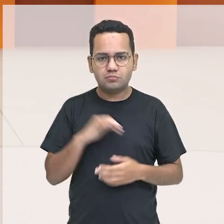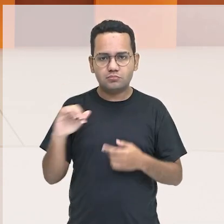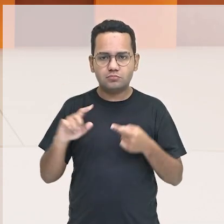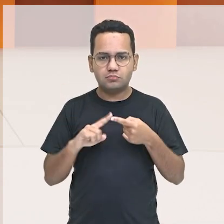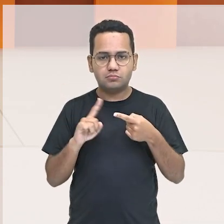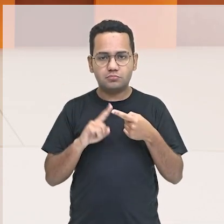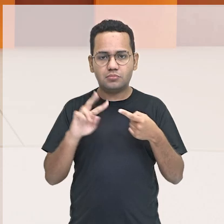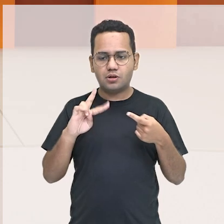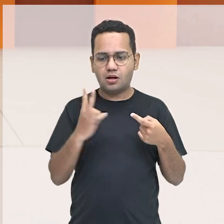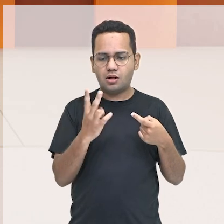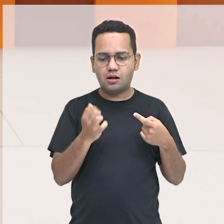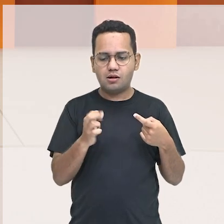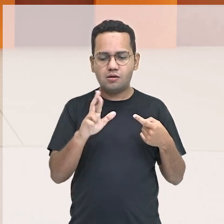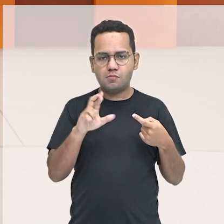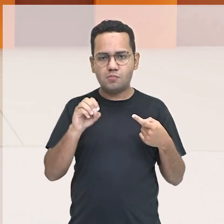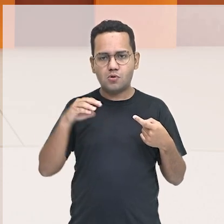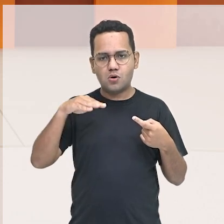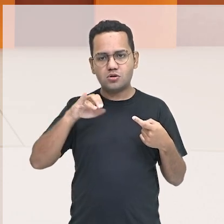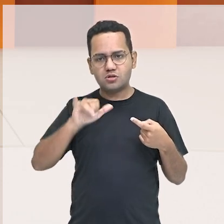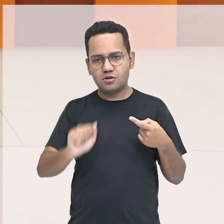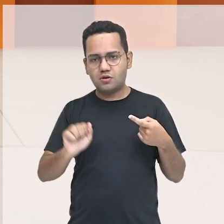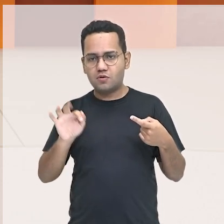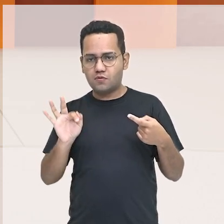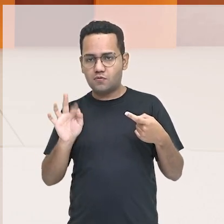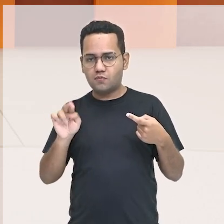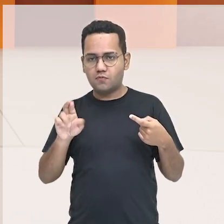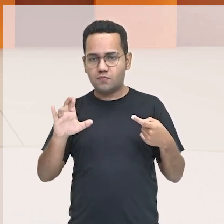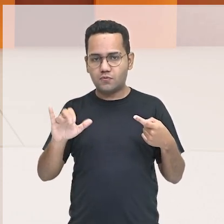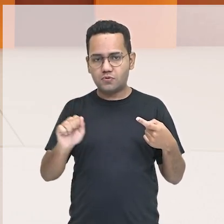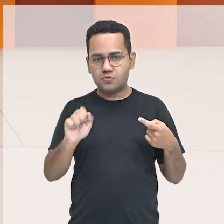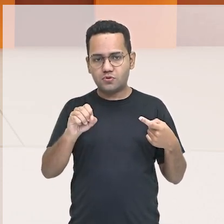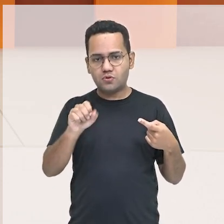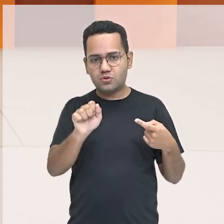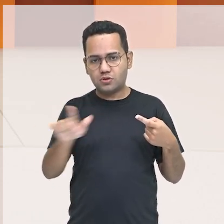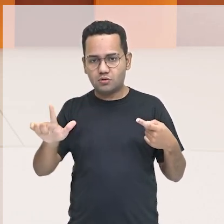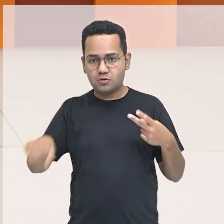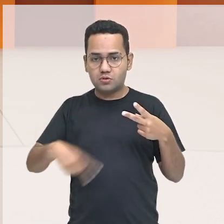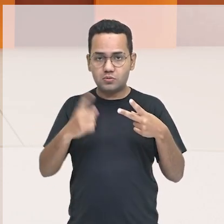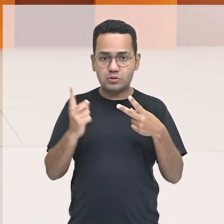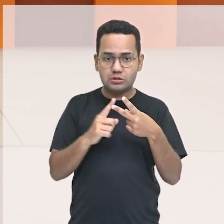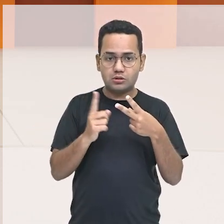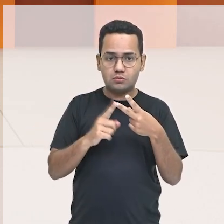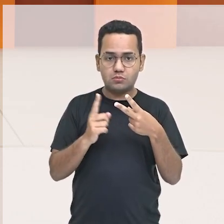Harmonia funcional e a